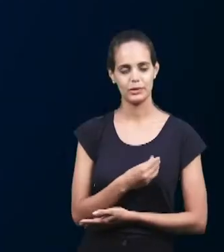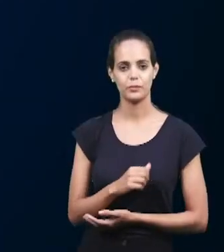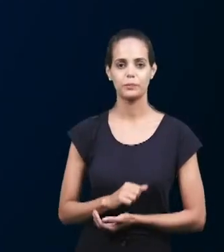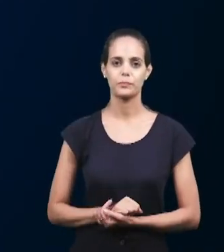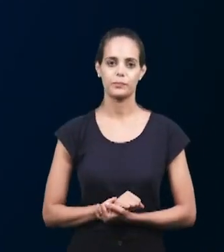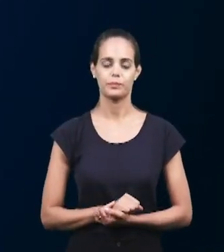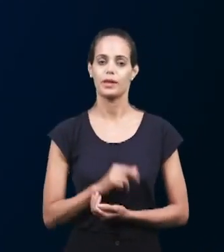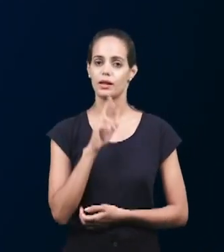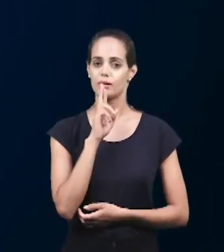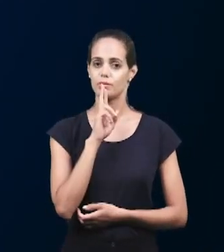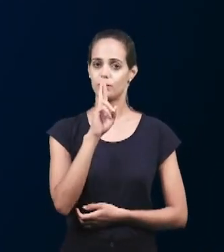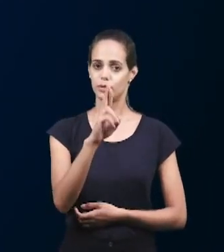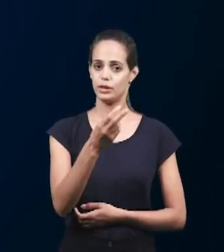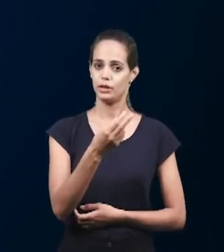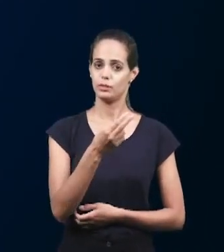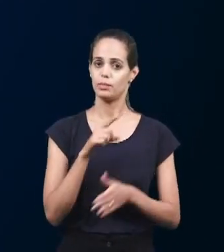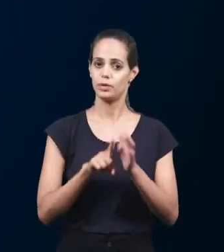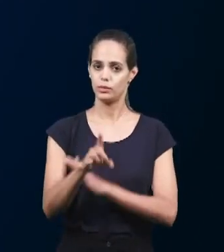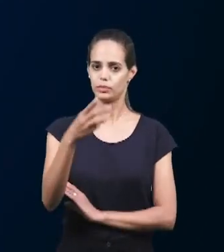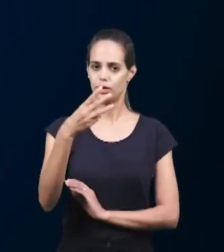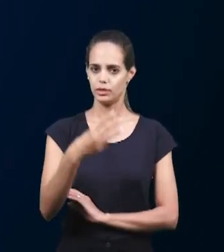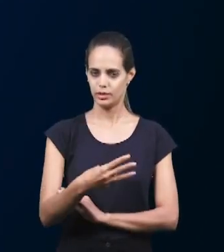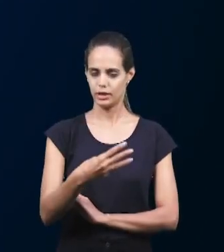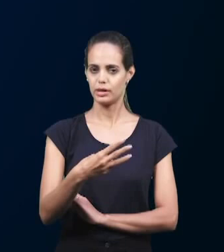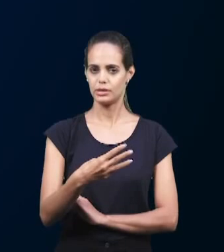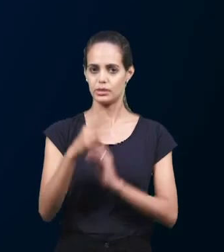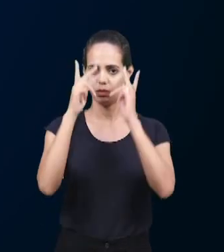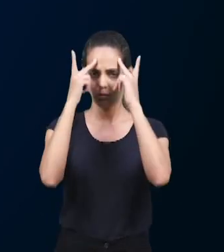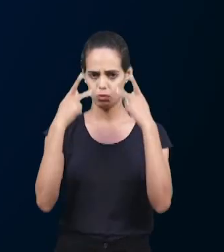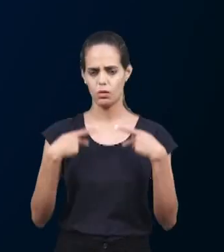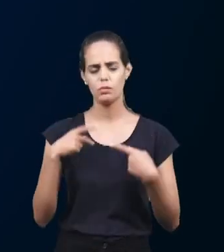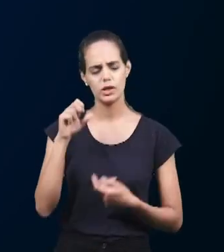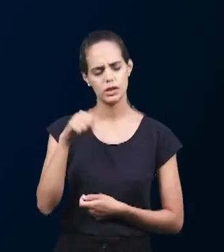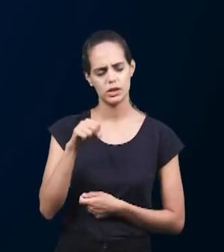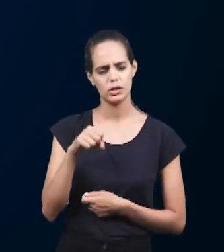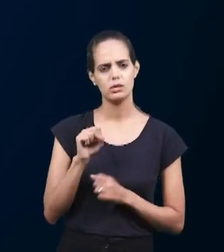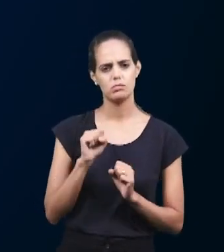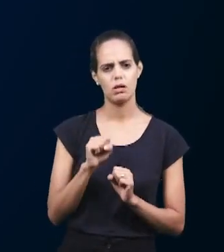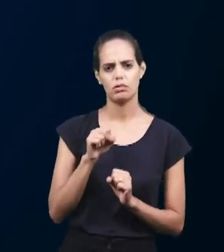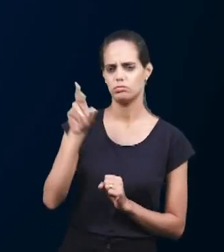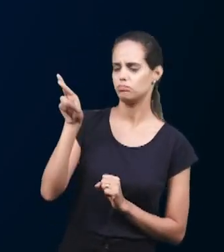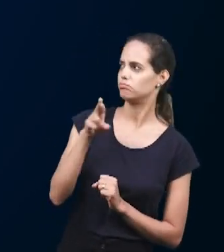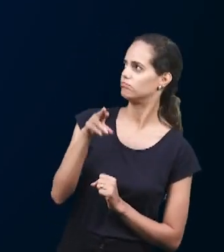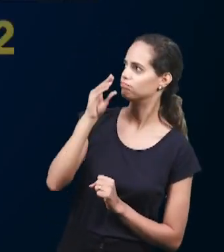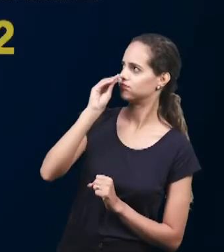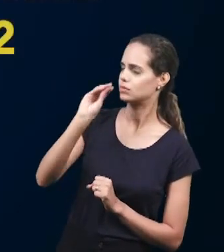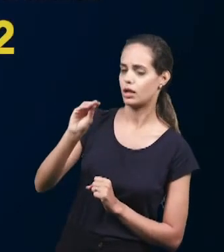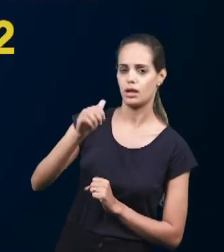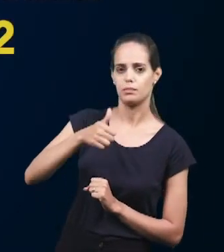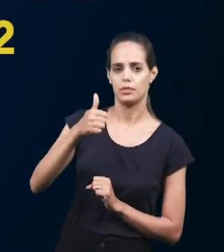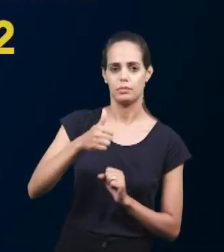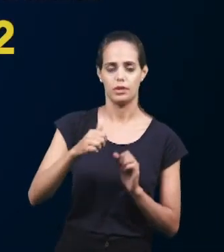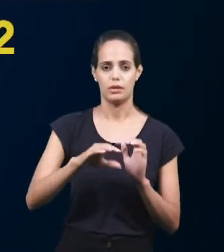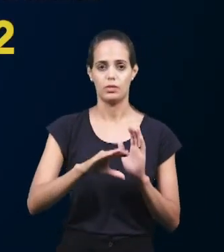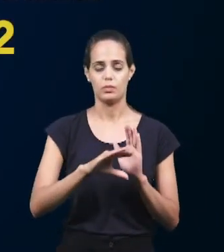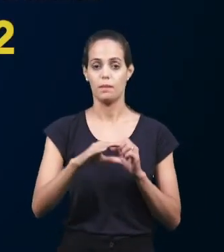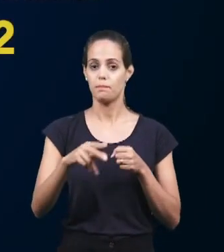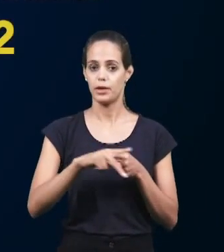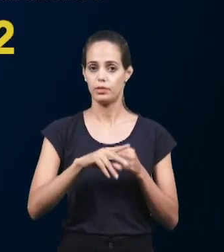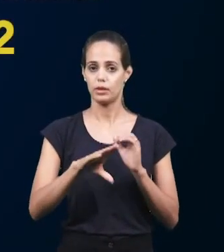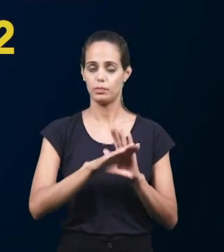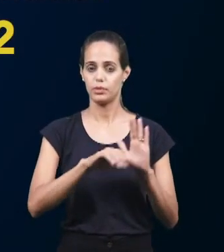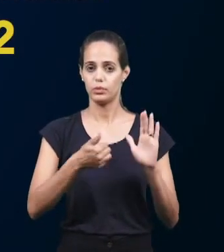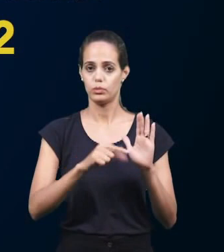irmãs. Respondendo à pergunta 3, o homem pode sim negar o projeto de salvação. Quando? Em 1 Pedro 1, 2, fala sobre